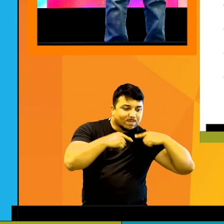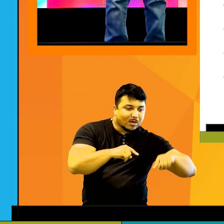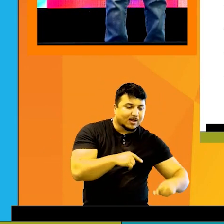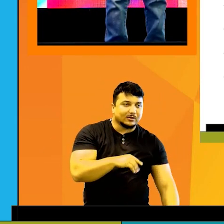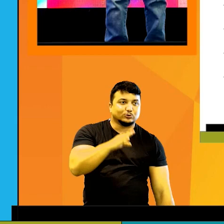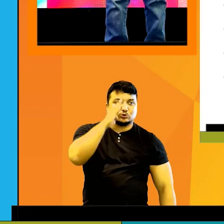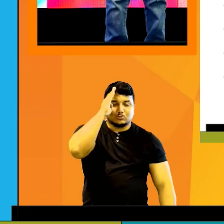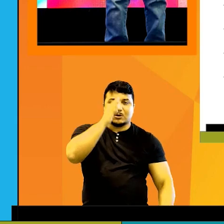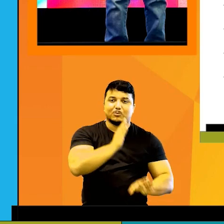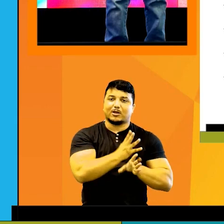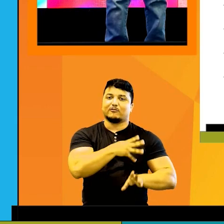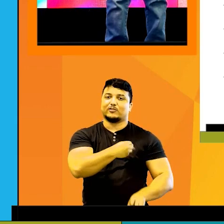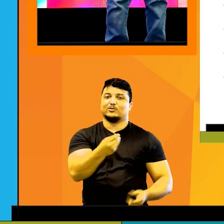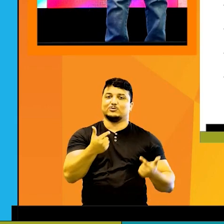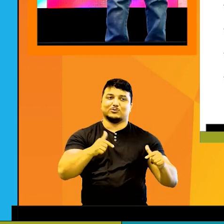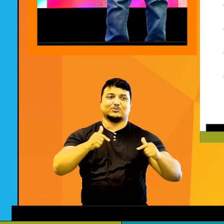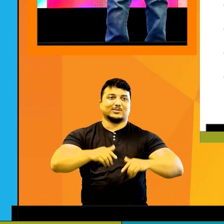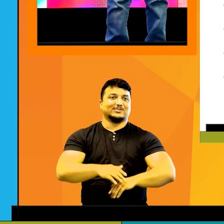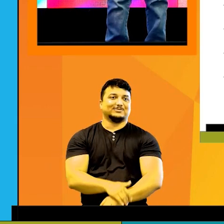nem filho tu vai ter.